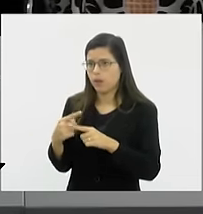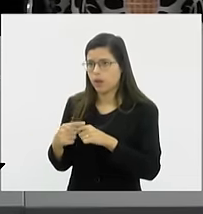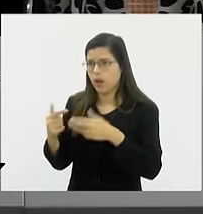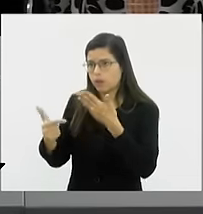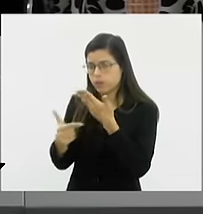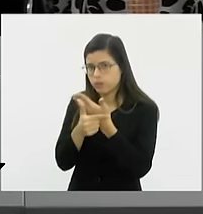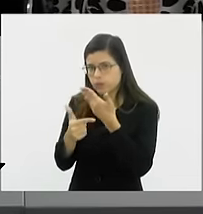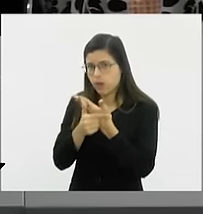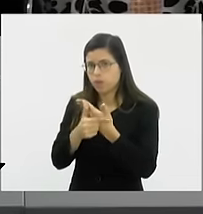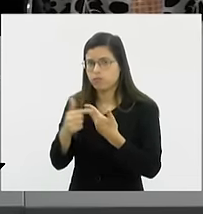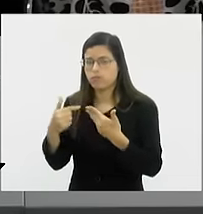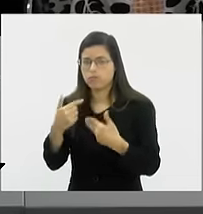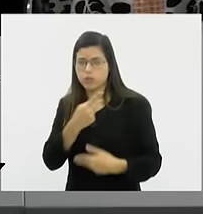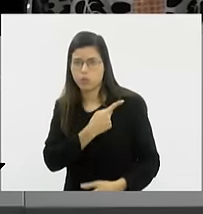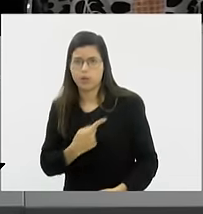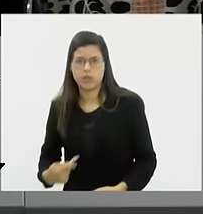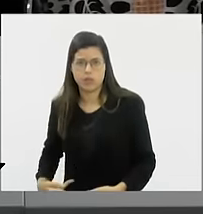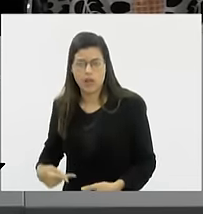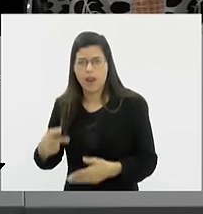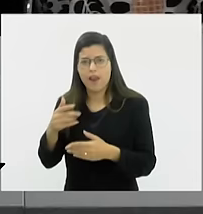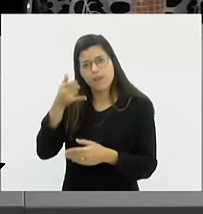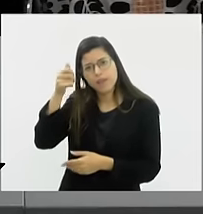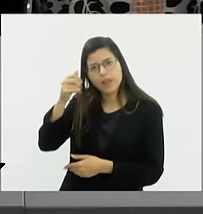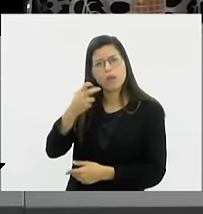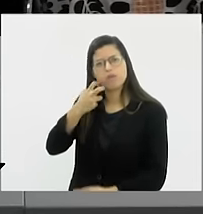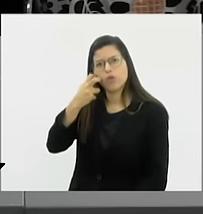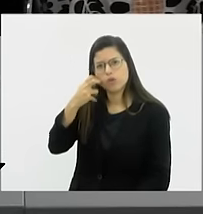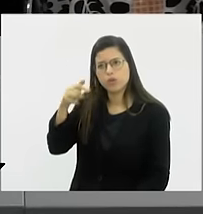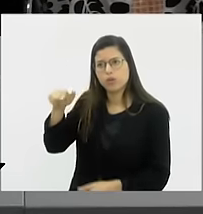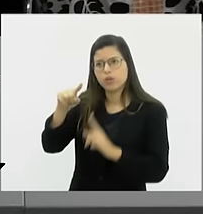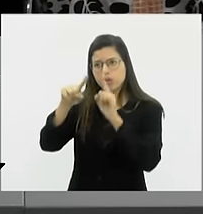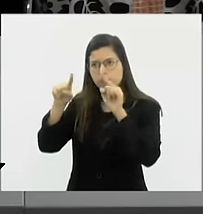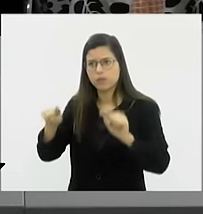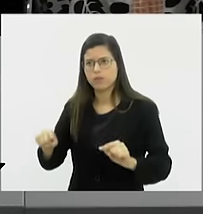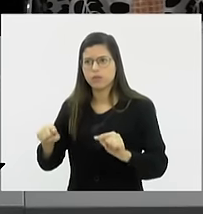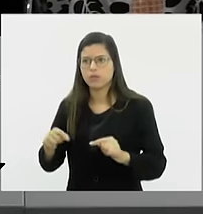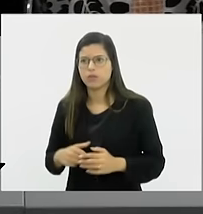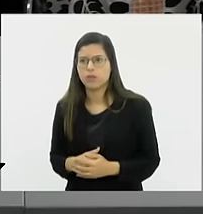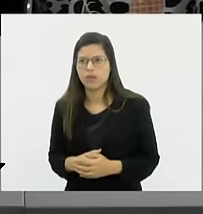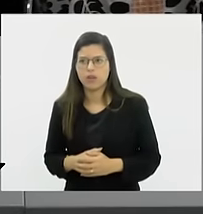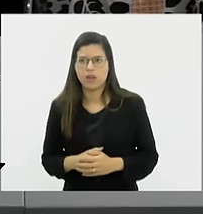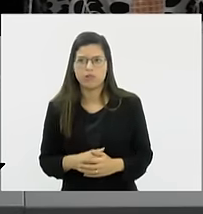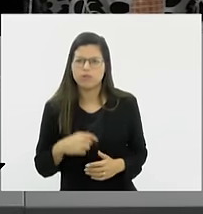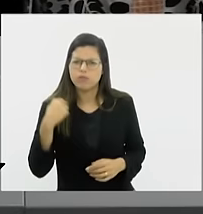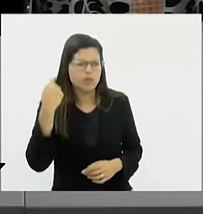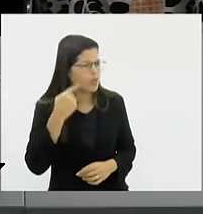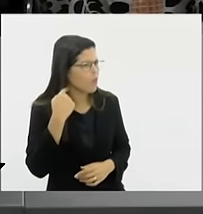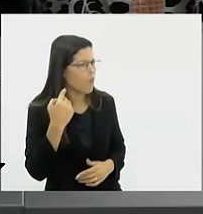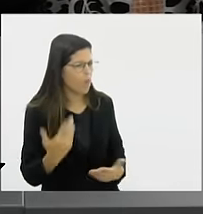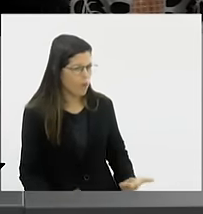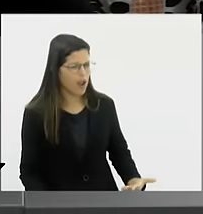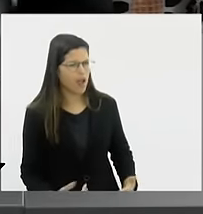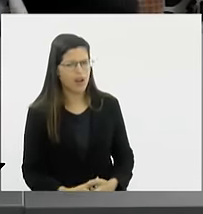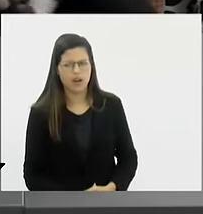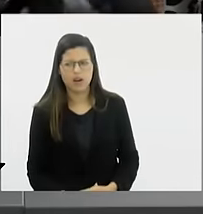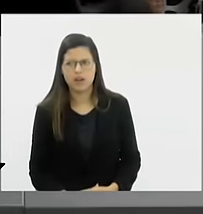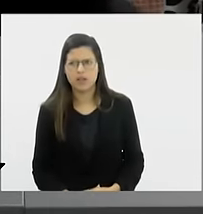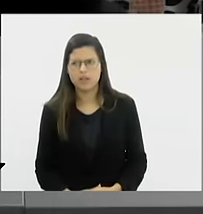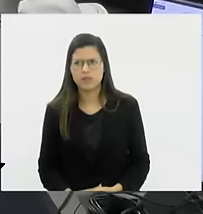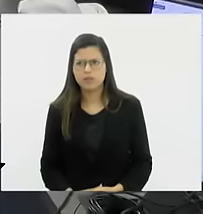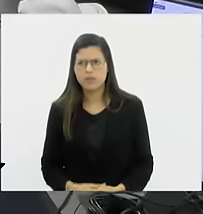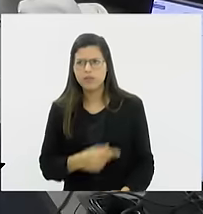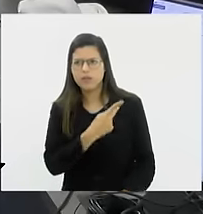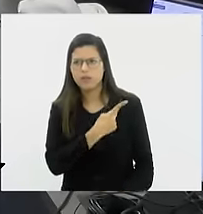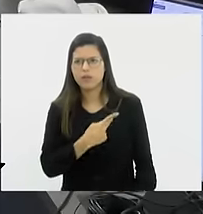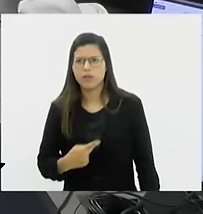exercendo de presidente, não constranger a servidora. Gente, que loucura. Que loucura, hein?